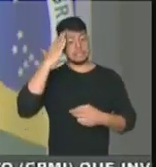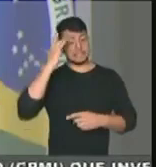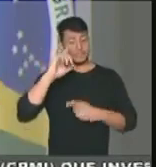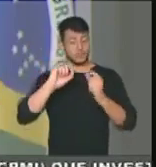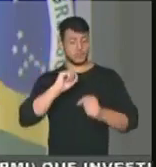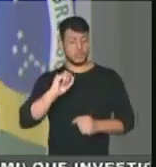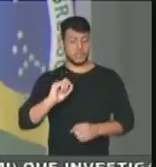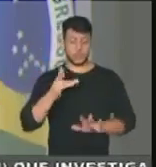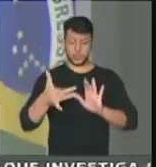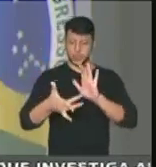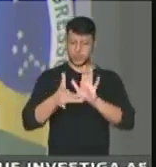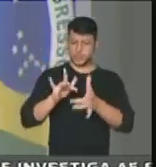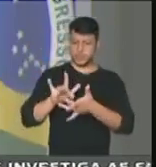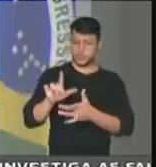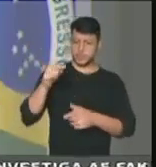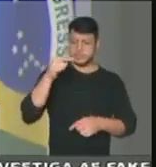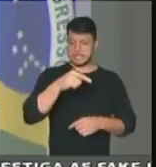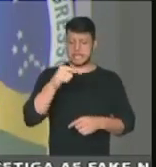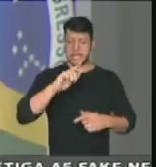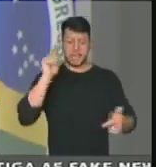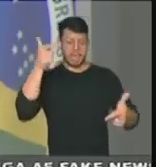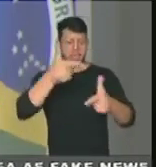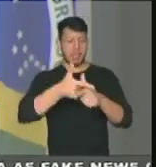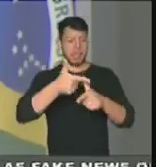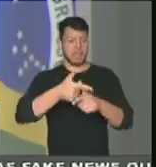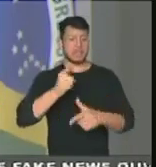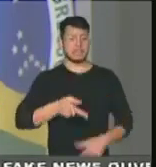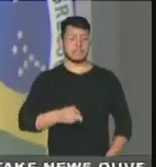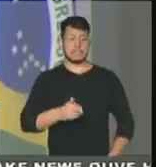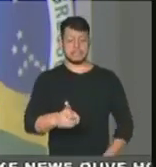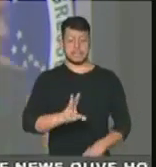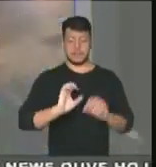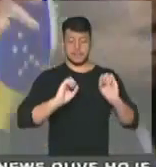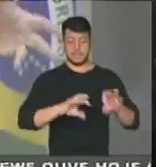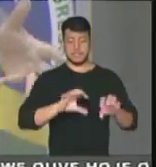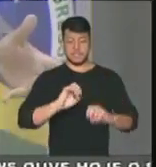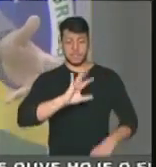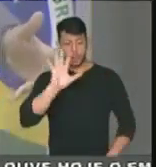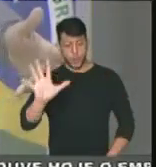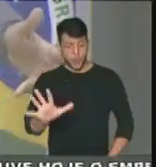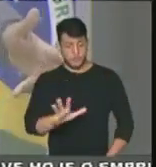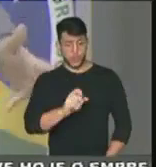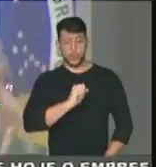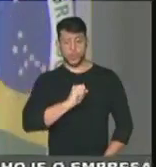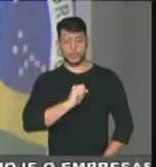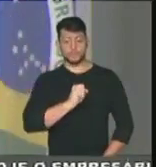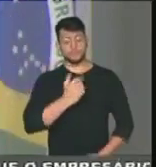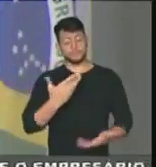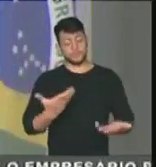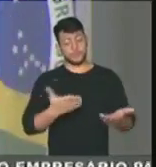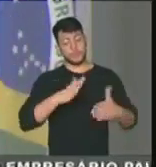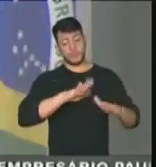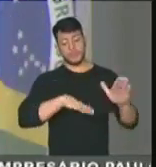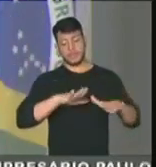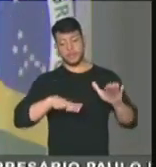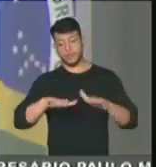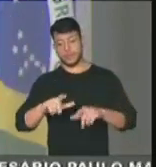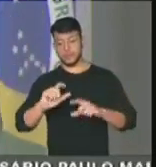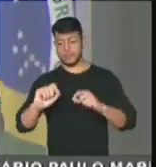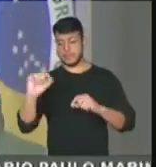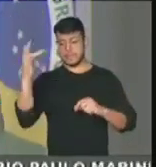ofendem sempre ensinou o amor e que talvez nenhum dos seus